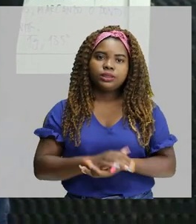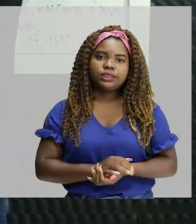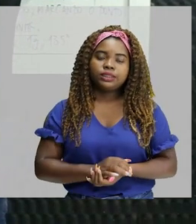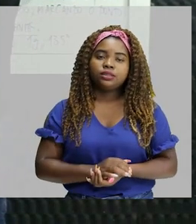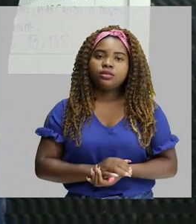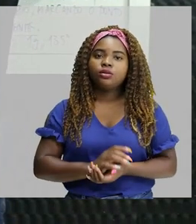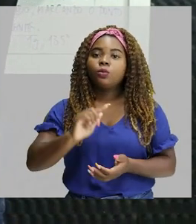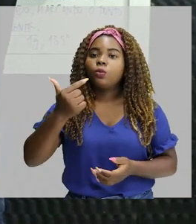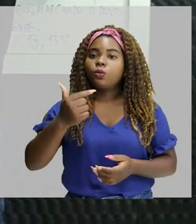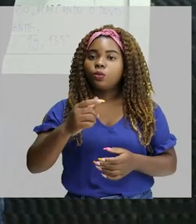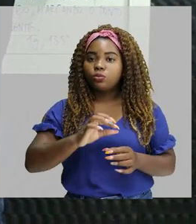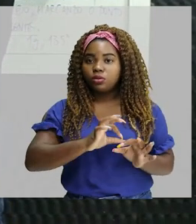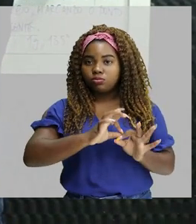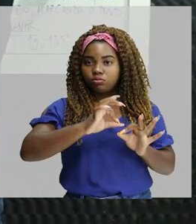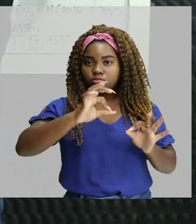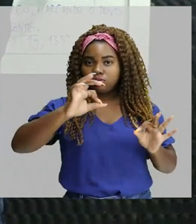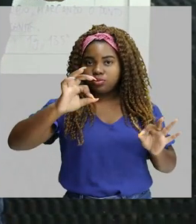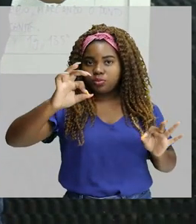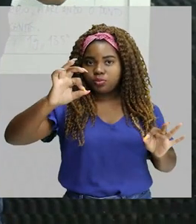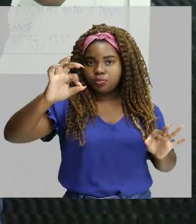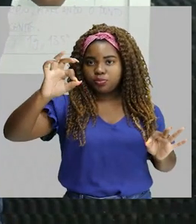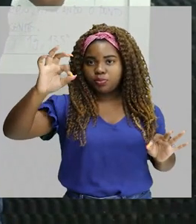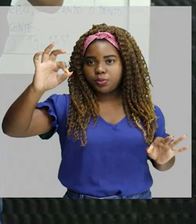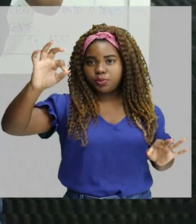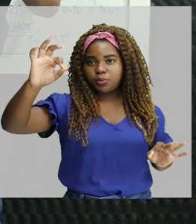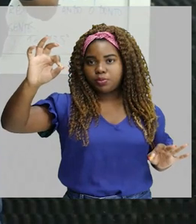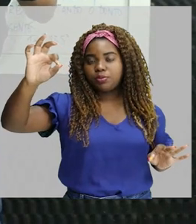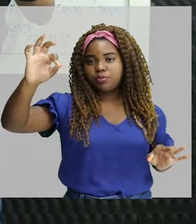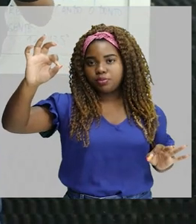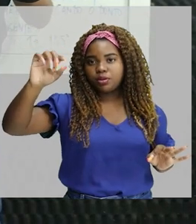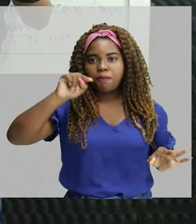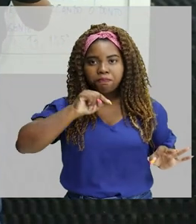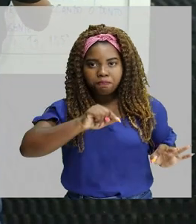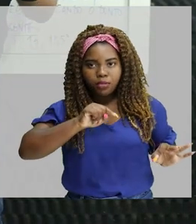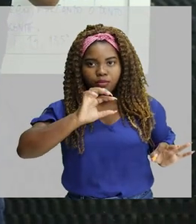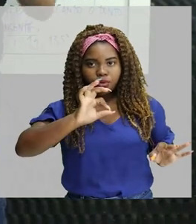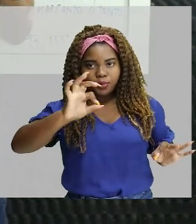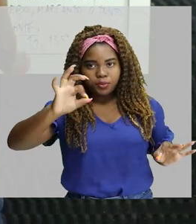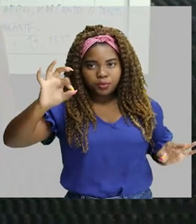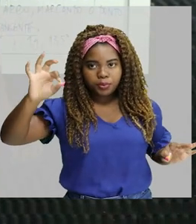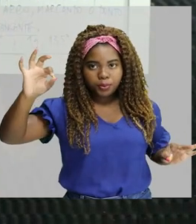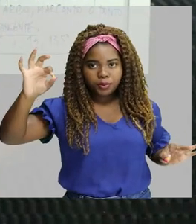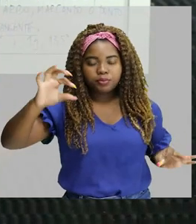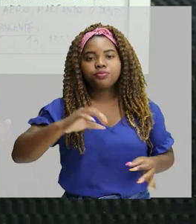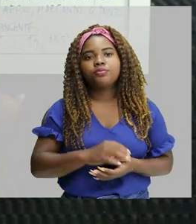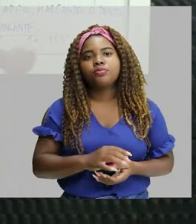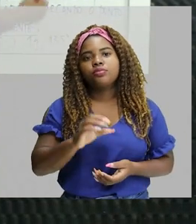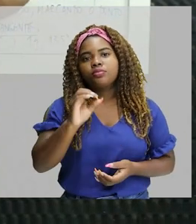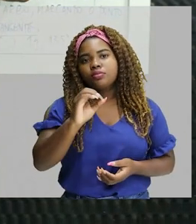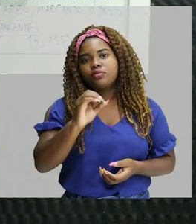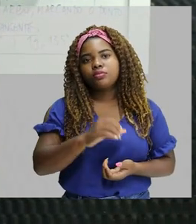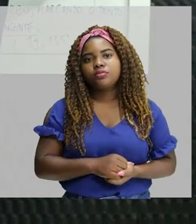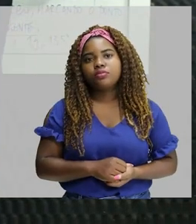auxiliar passo uma reta passando pela origem zero